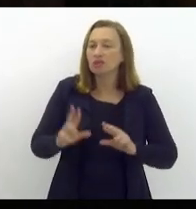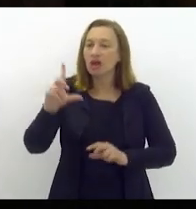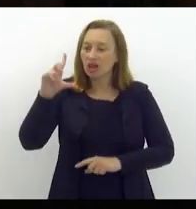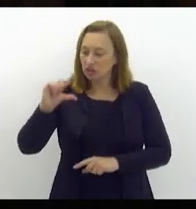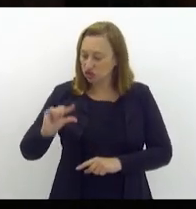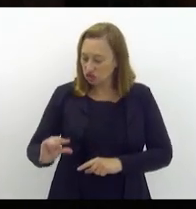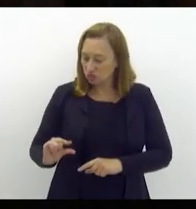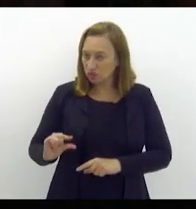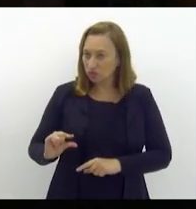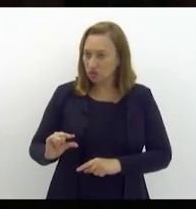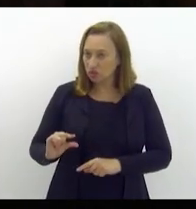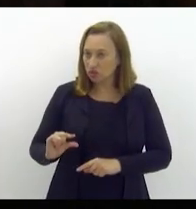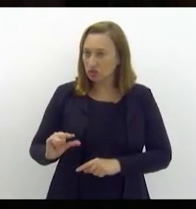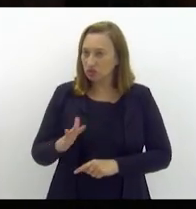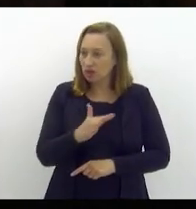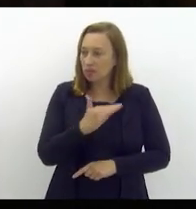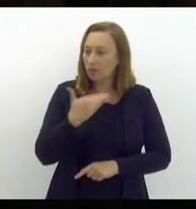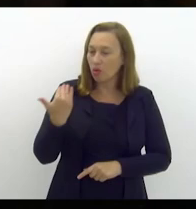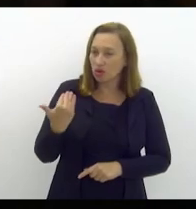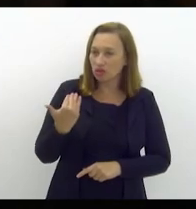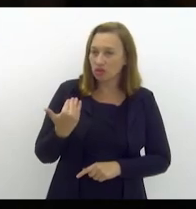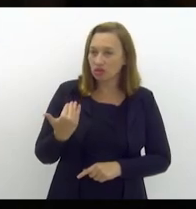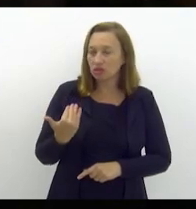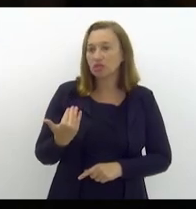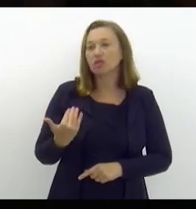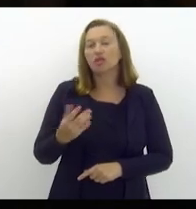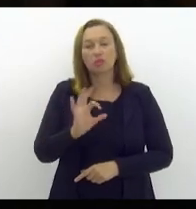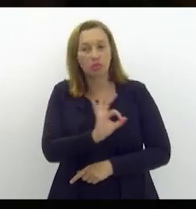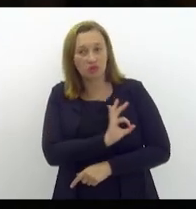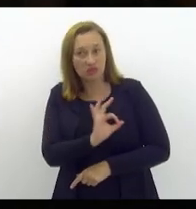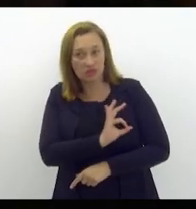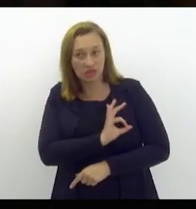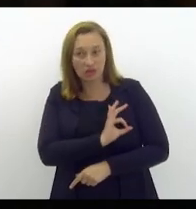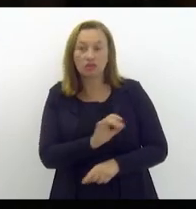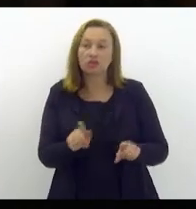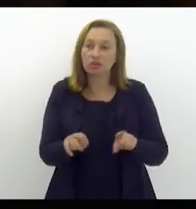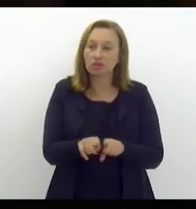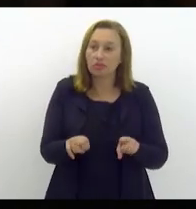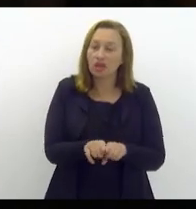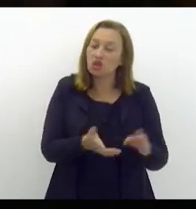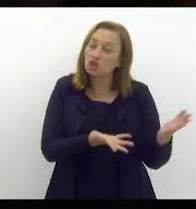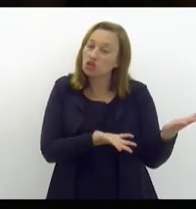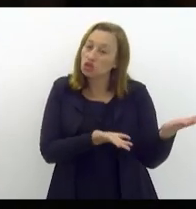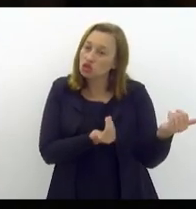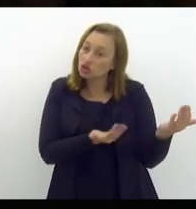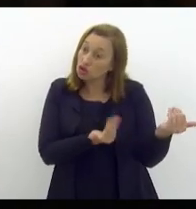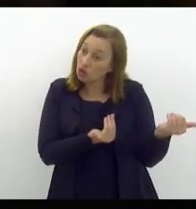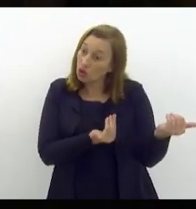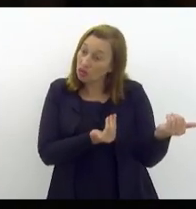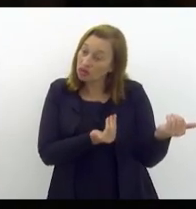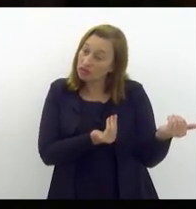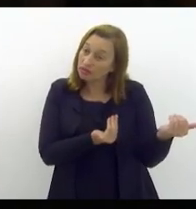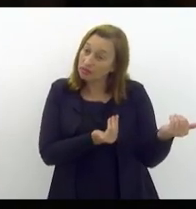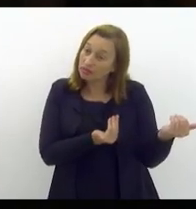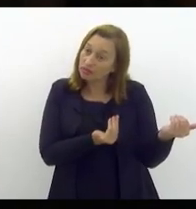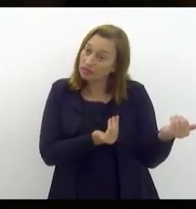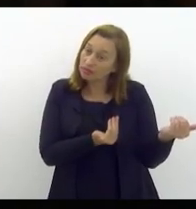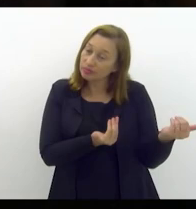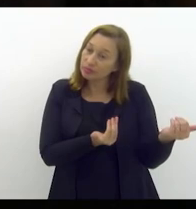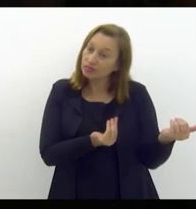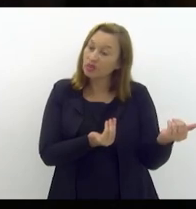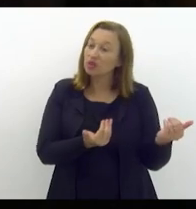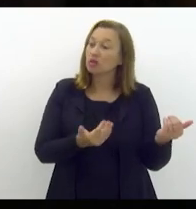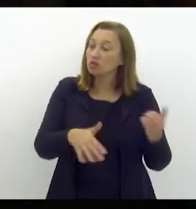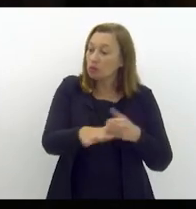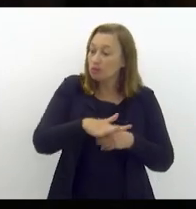redução da letalidade, tanto de policiais quanto de letalidade no decurso de uma ação